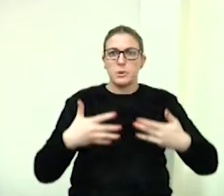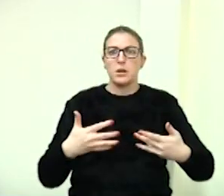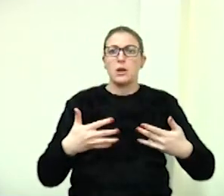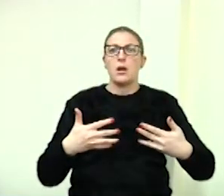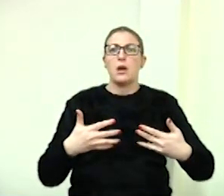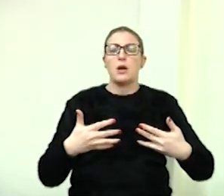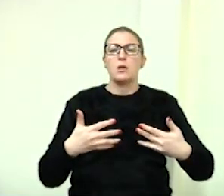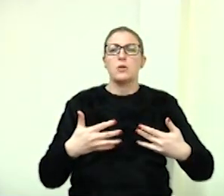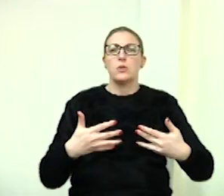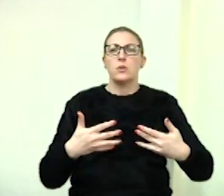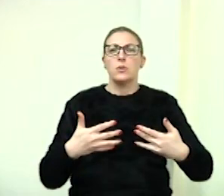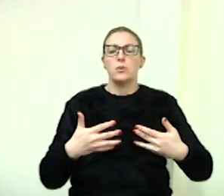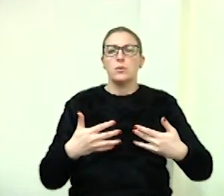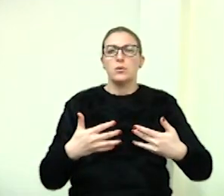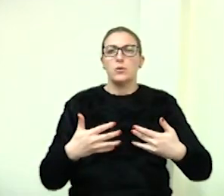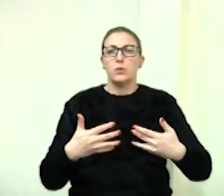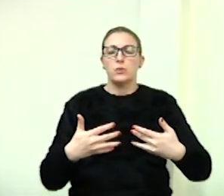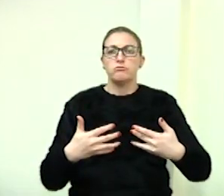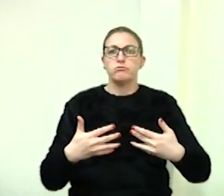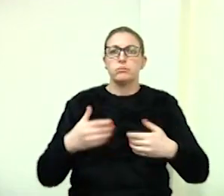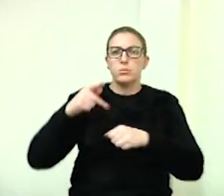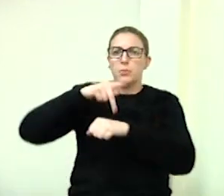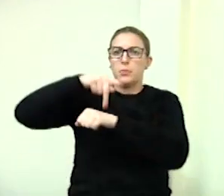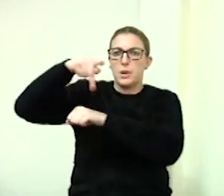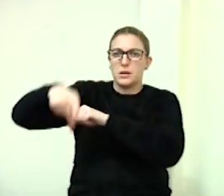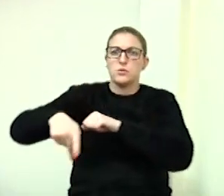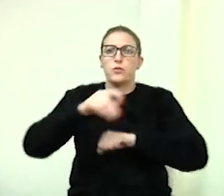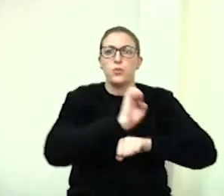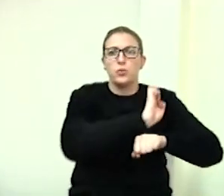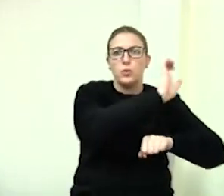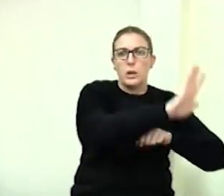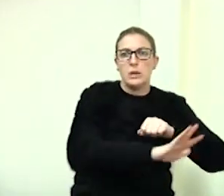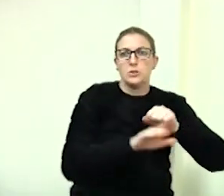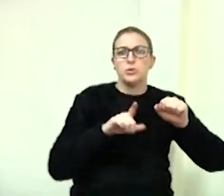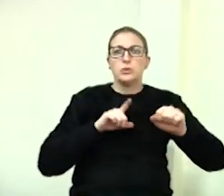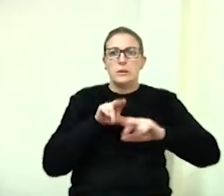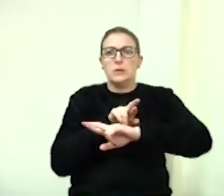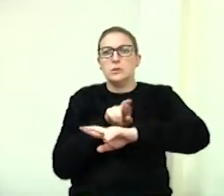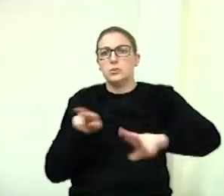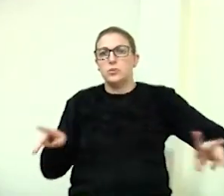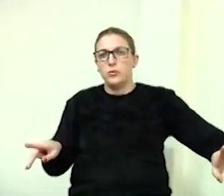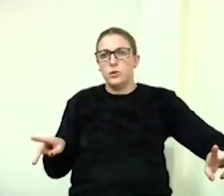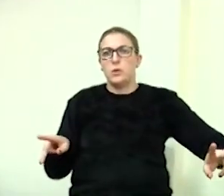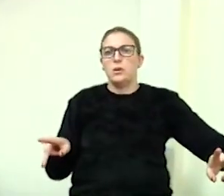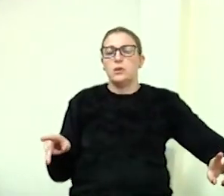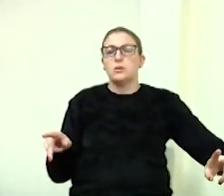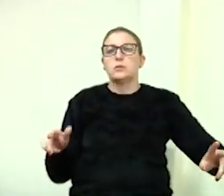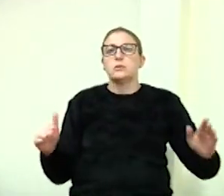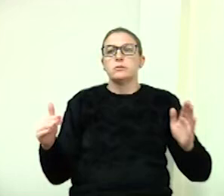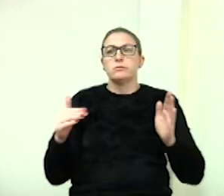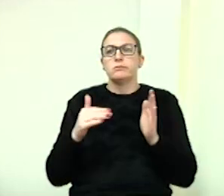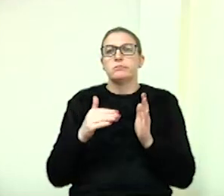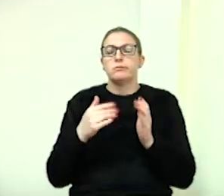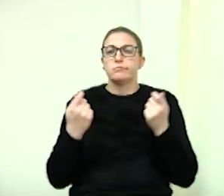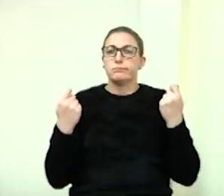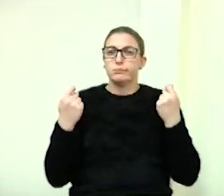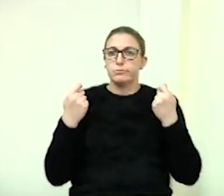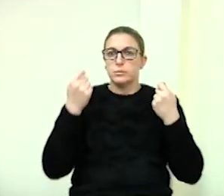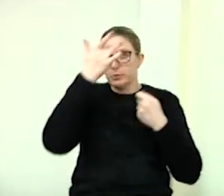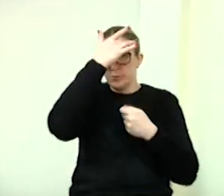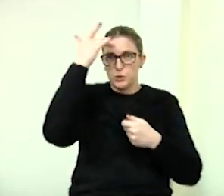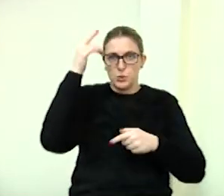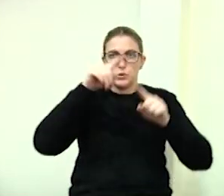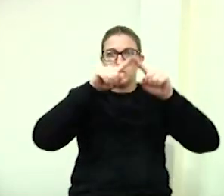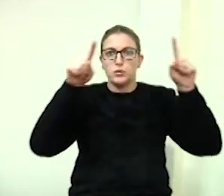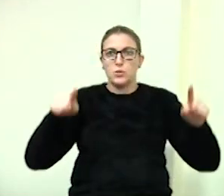as próprias culturas de Passo Fundo e Erixinha, elas têm divergências, então, até o pessoal se adaptar, e eles estão aqui e conhecem a